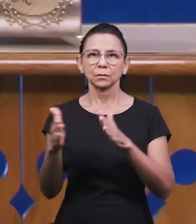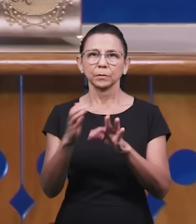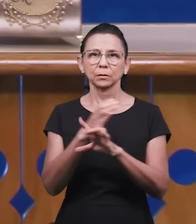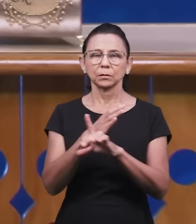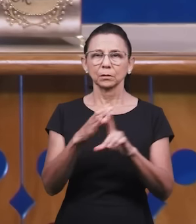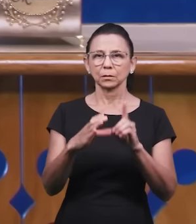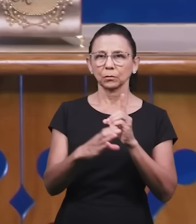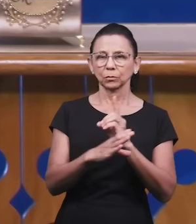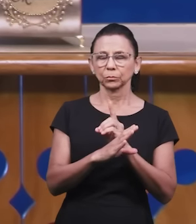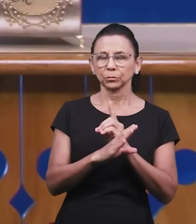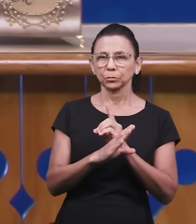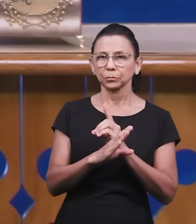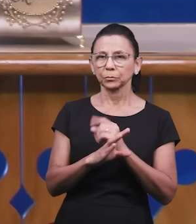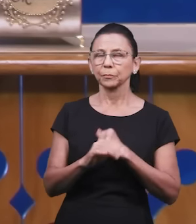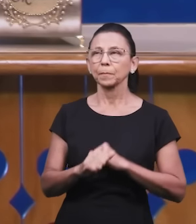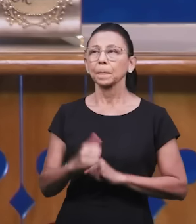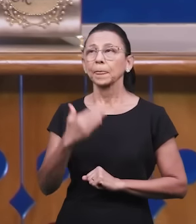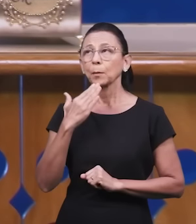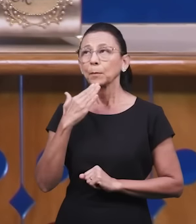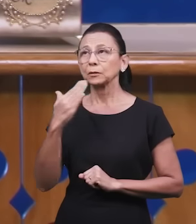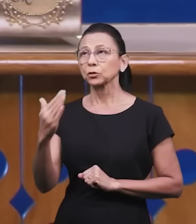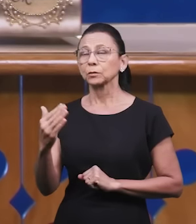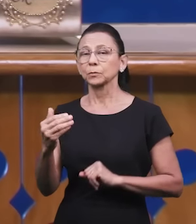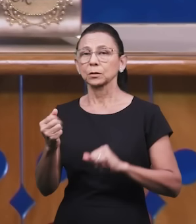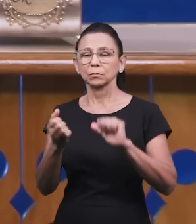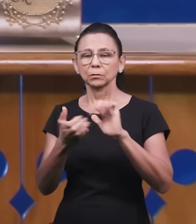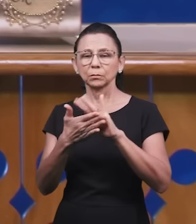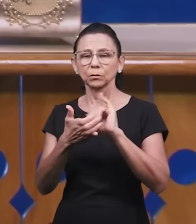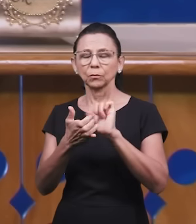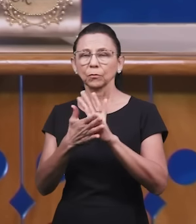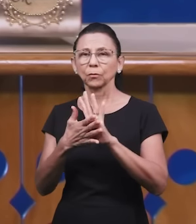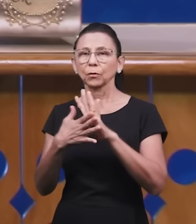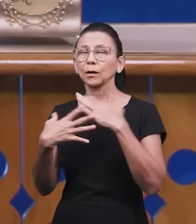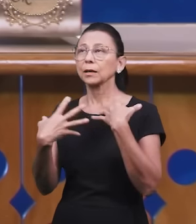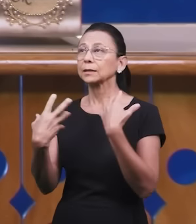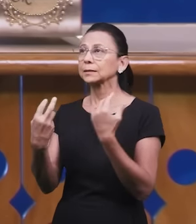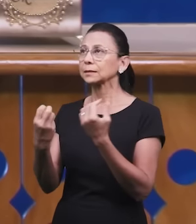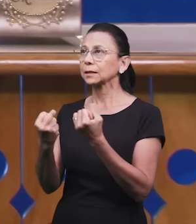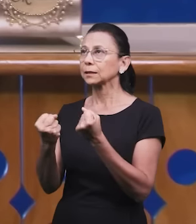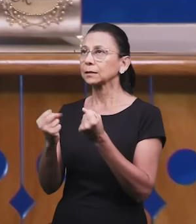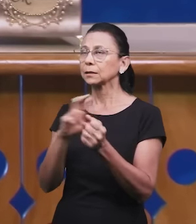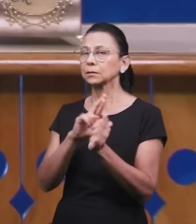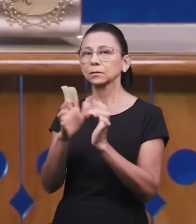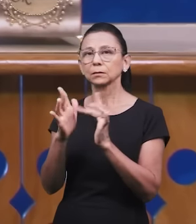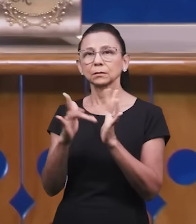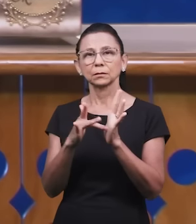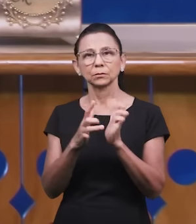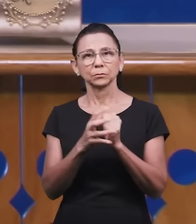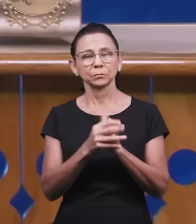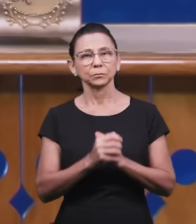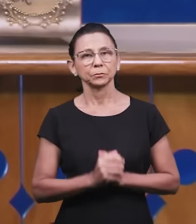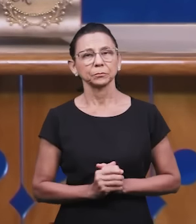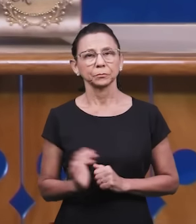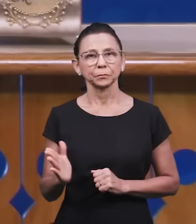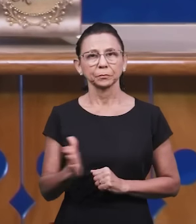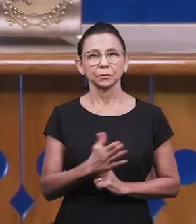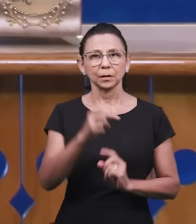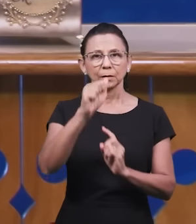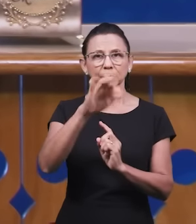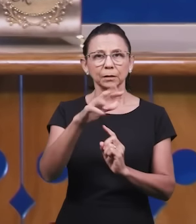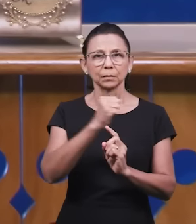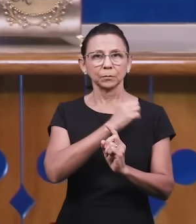ao Teu nome. Pedimos que Tu recebas nosso louvor, a nossa glorificação na Tua presença. Nós oramos em nome de Jesus.